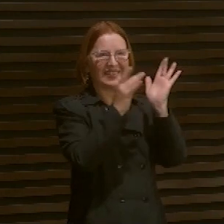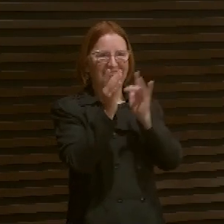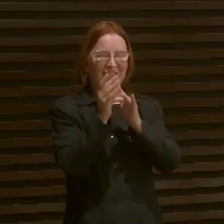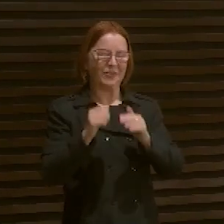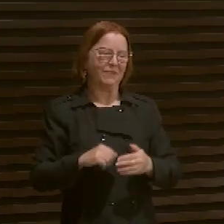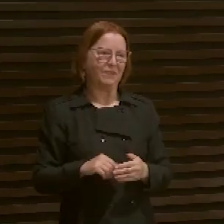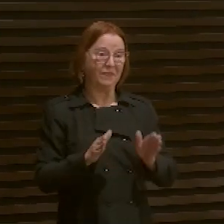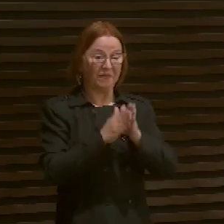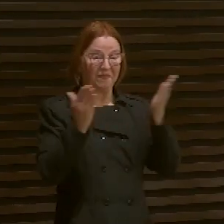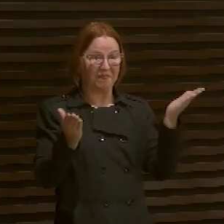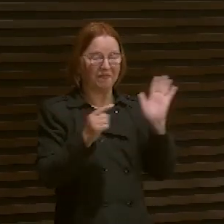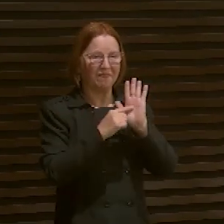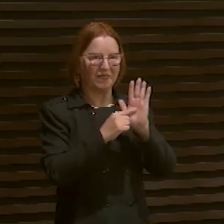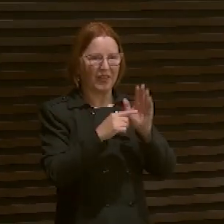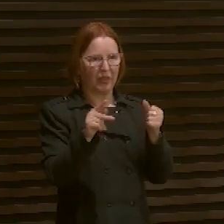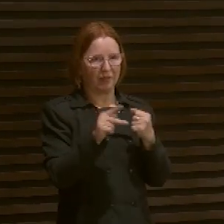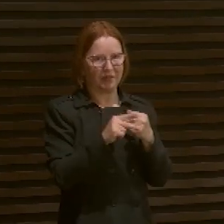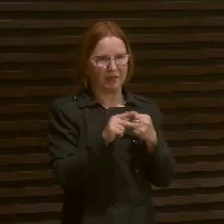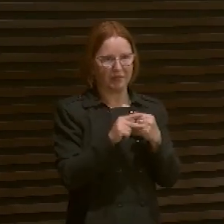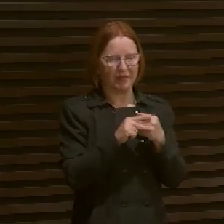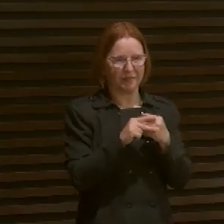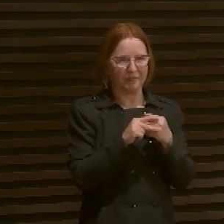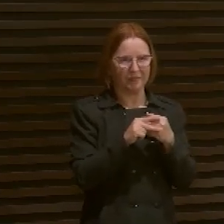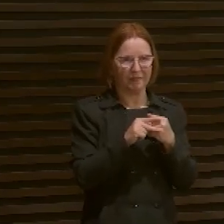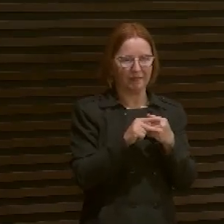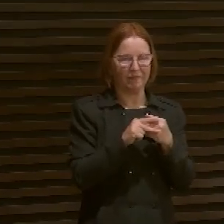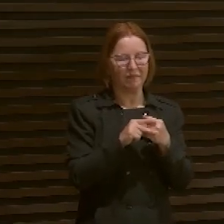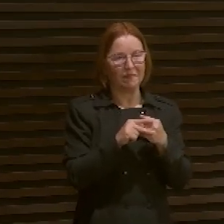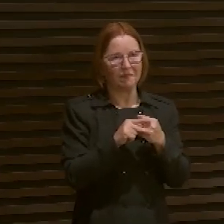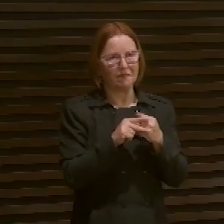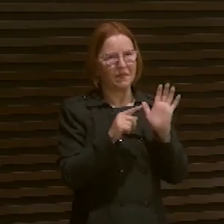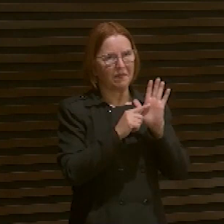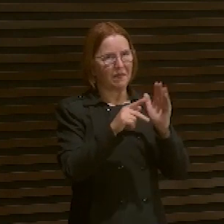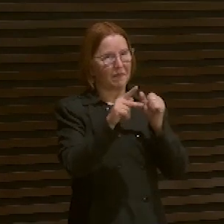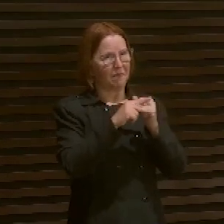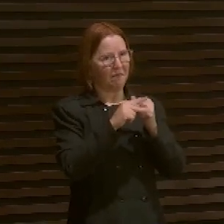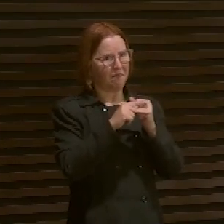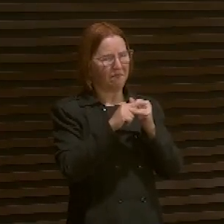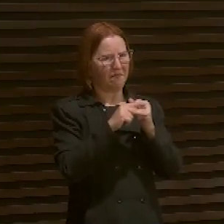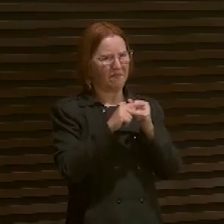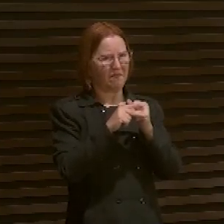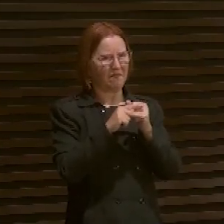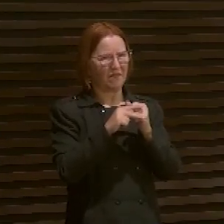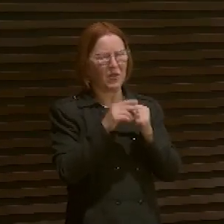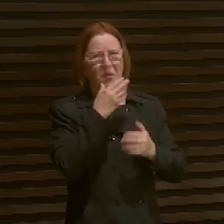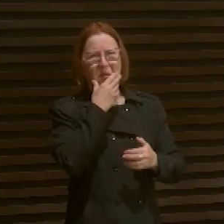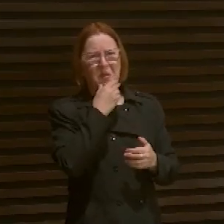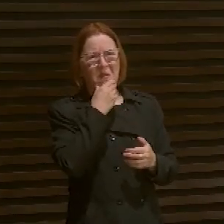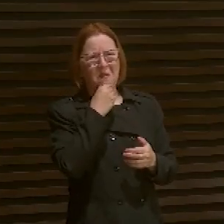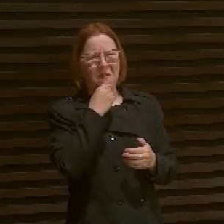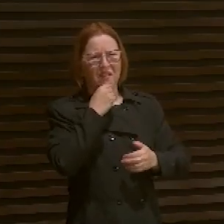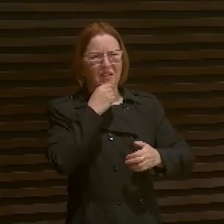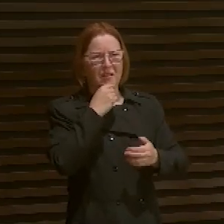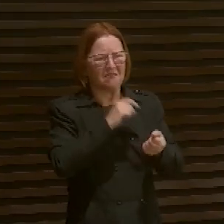A Bíblia, irmãos, apresenta Pedro, é claro que ela apresenta Pedro como um cara impetuoso, como um cara intempestivo, como